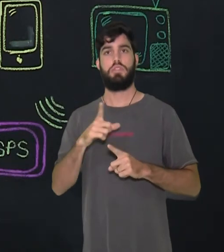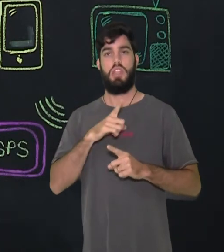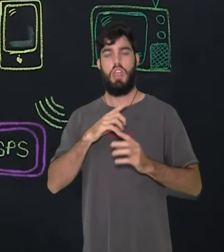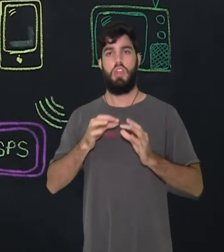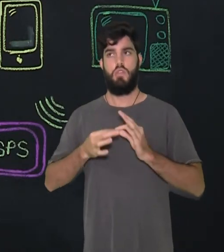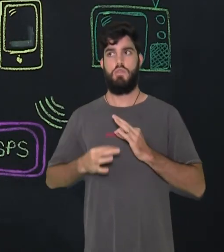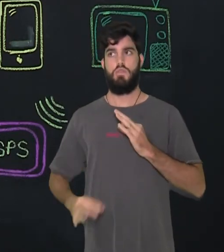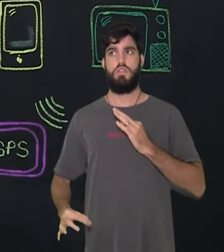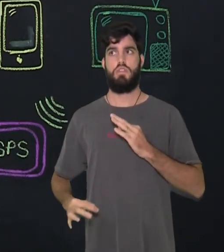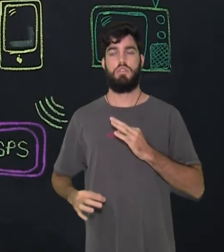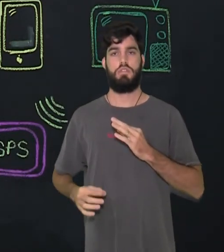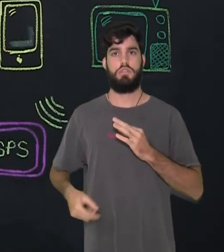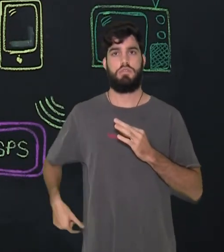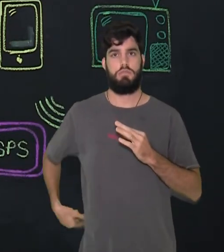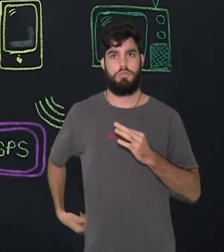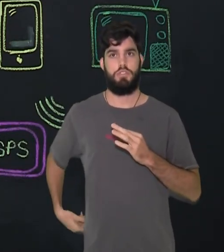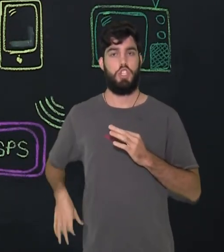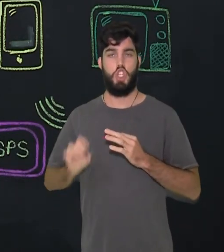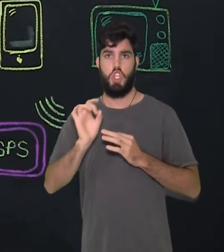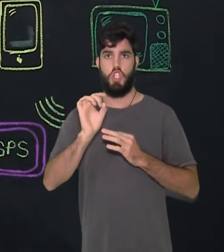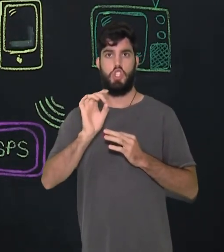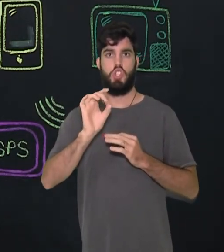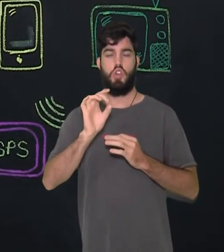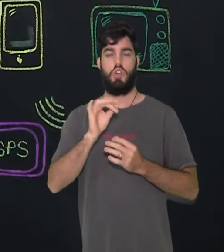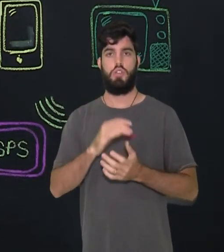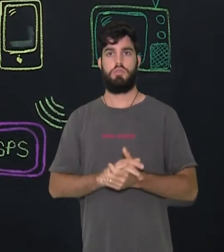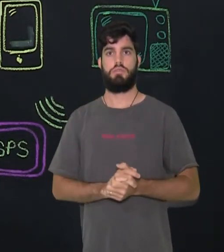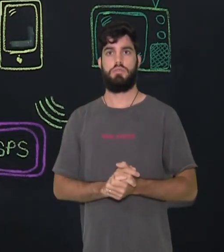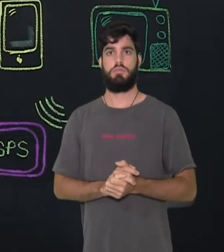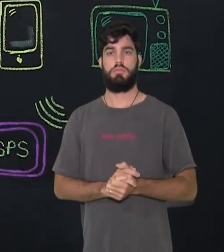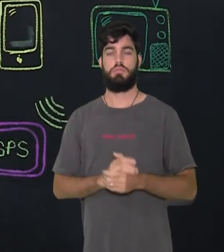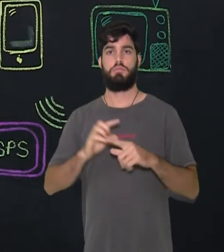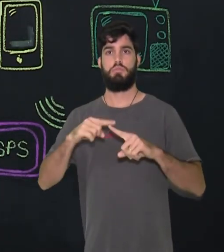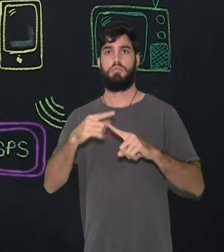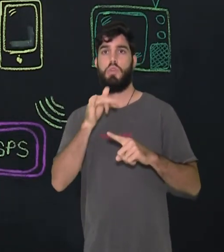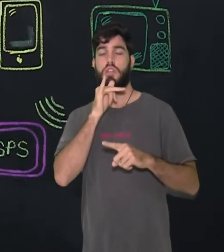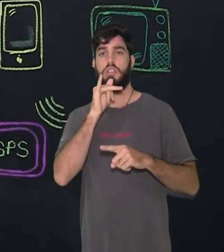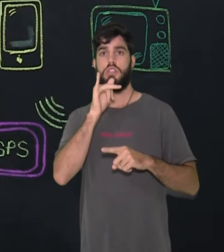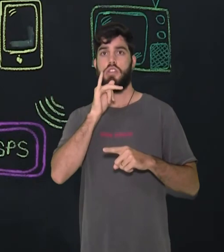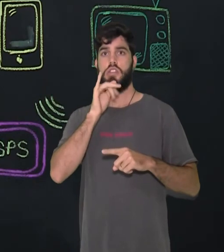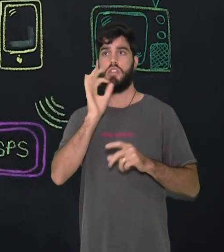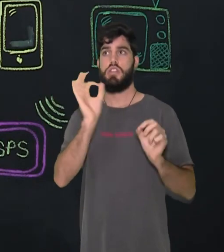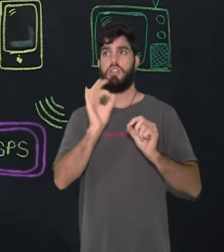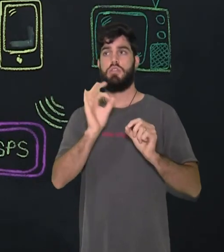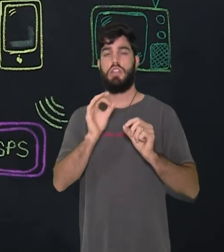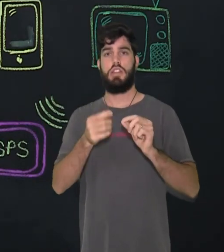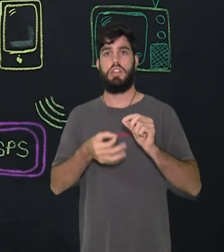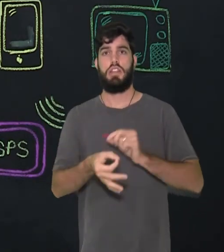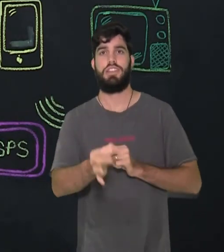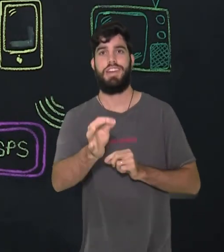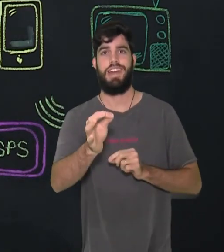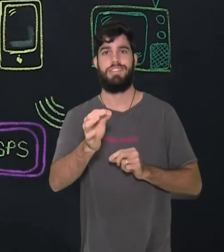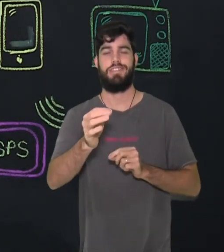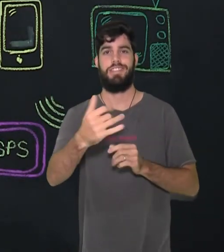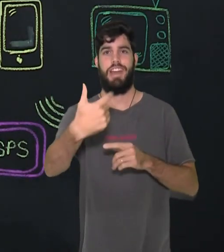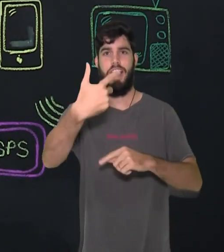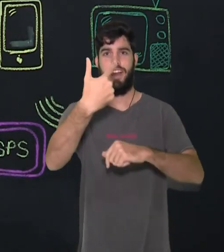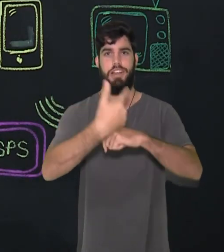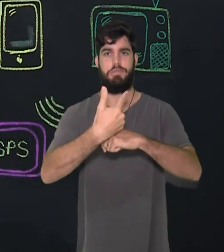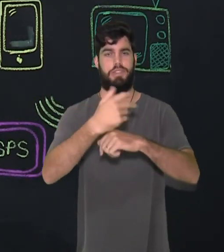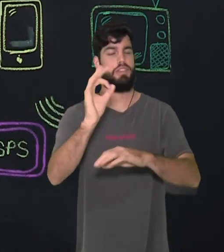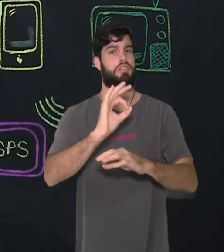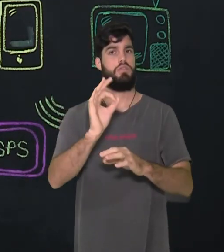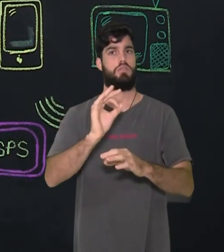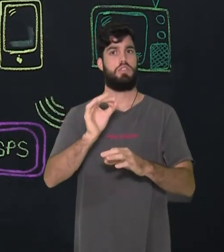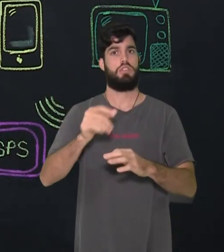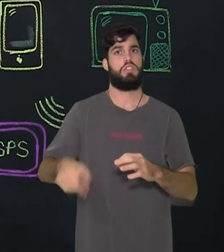com uma coisinha que está aqui atrás, que é a bateria. Só isso, tá? Mas ele não está ligado diretamente a uma câmera ou nada do tipo. Ele está ligado a uma